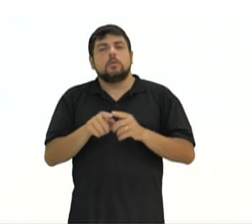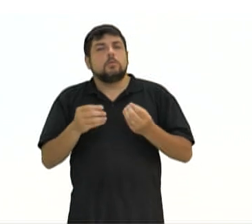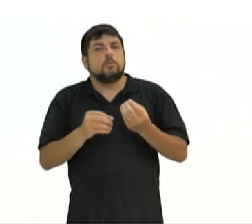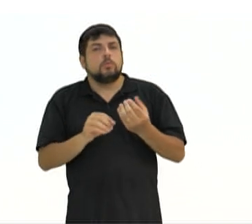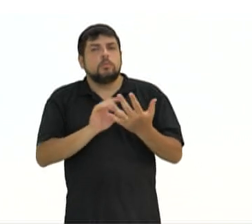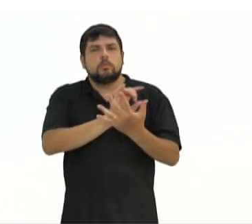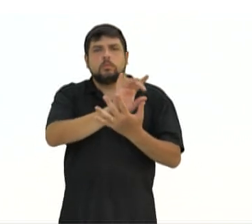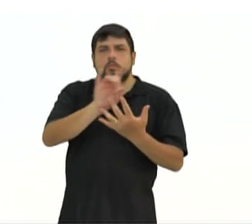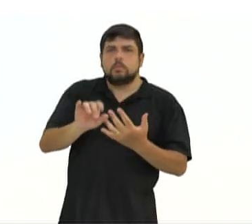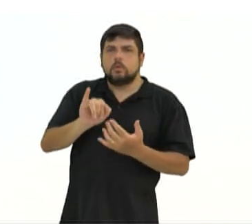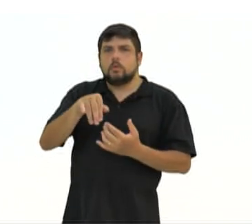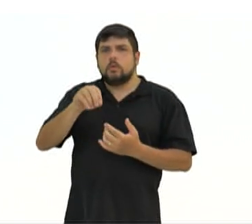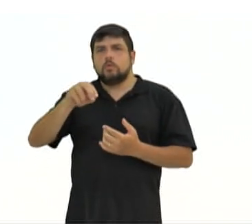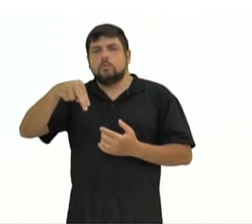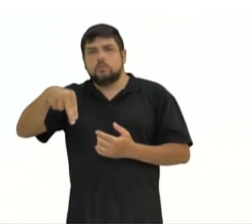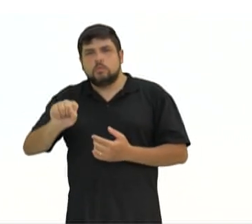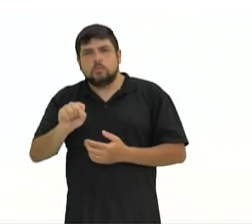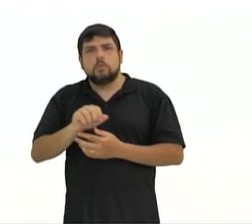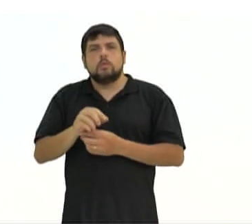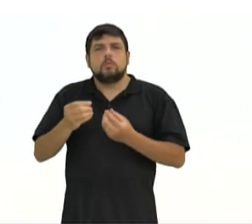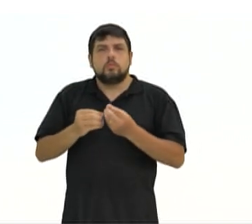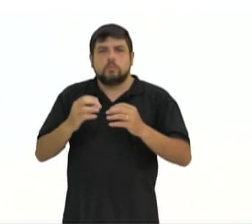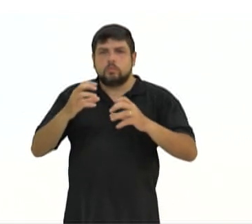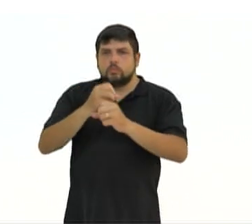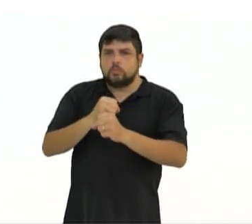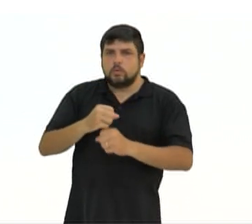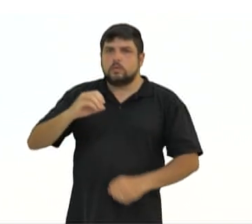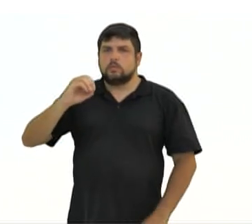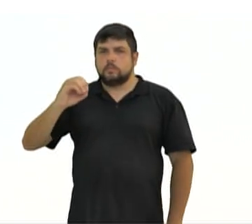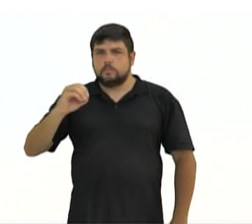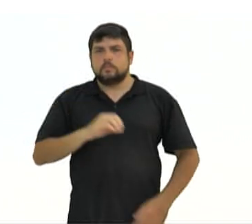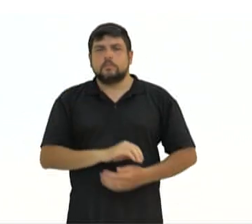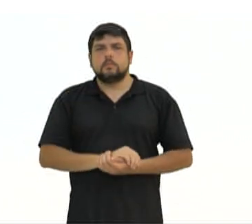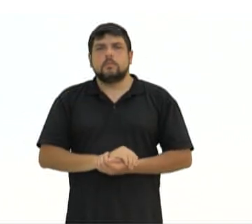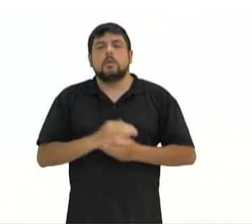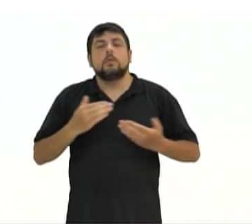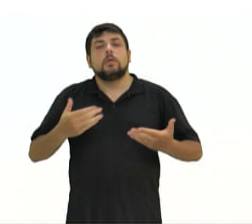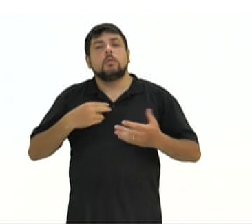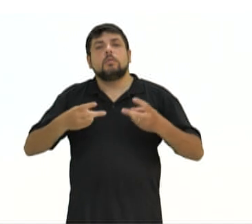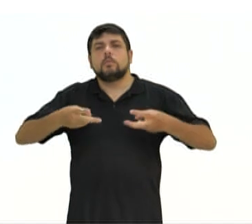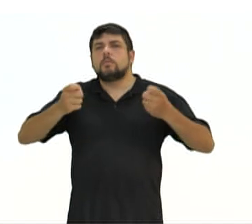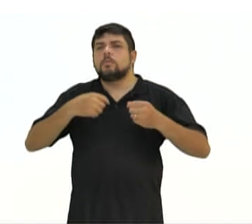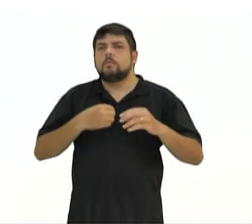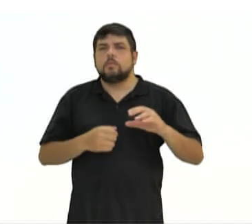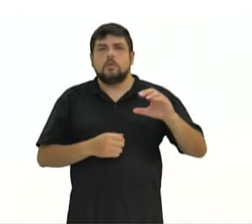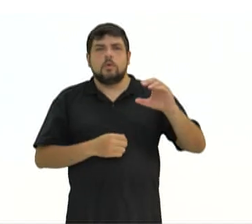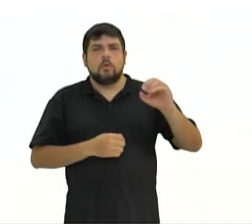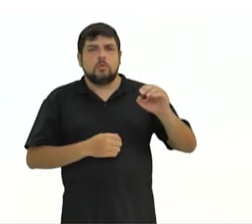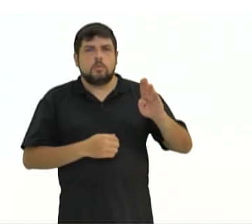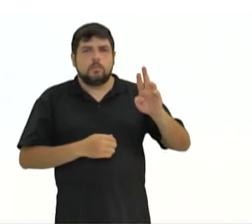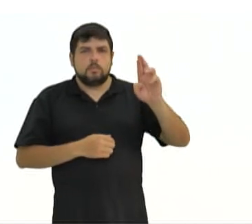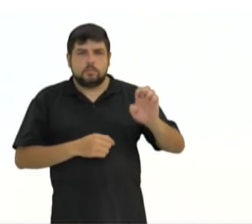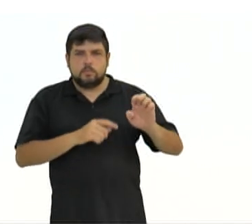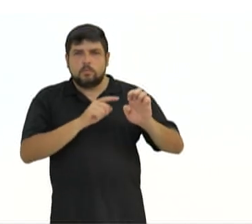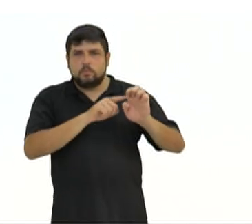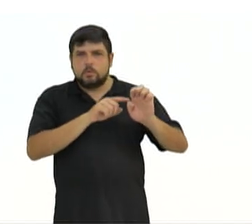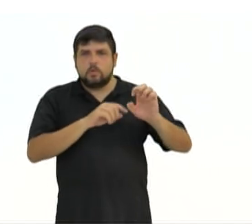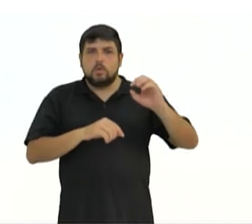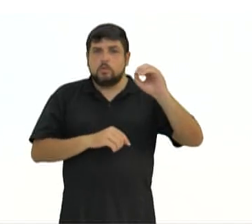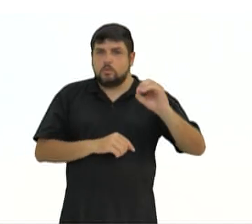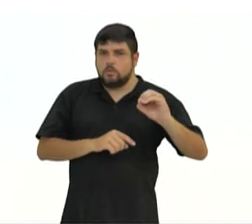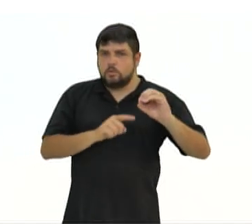não íons, a soma deles tem que dar 0. Observando aqui, a gente vê que o cobre teve uma mudança, saiu do 0 e